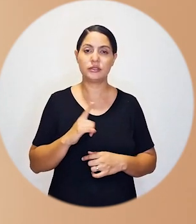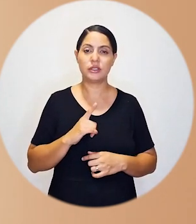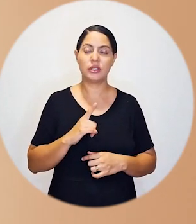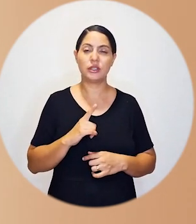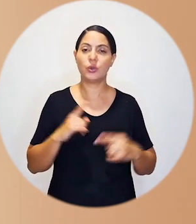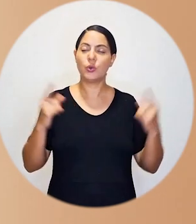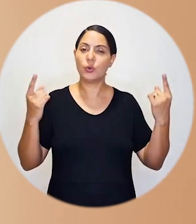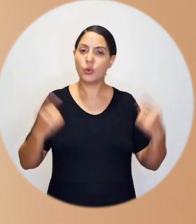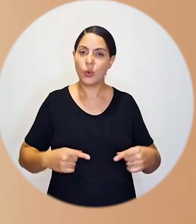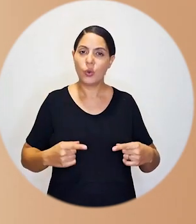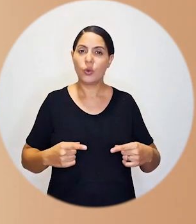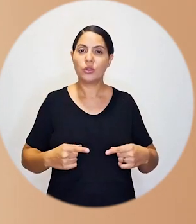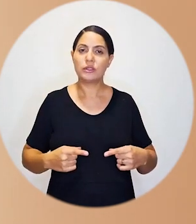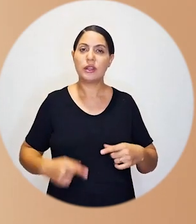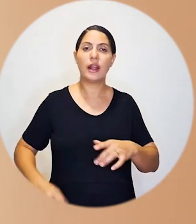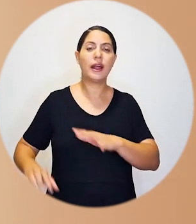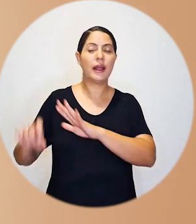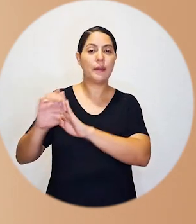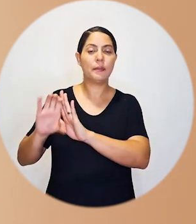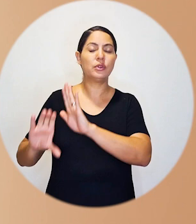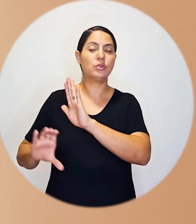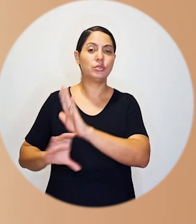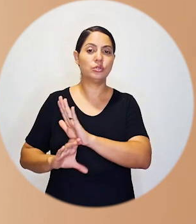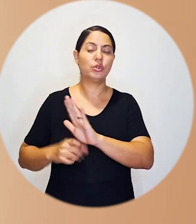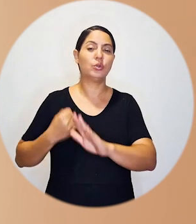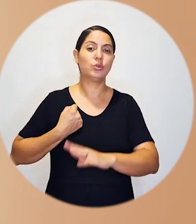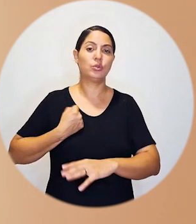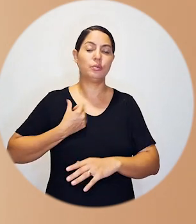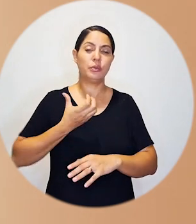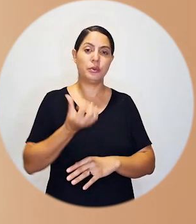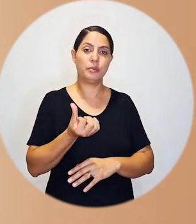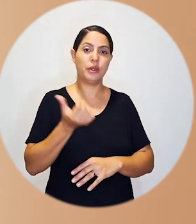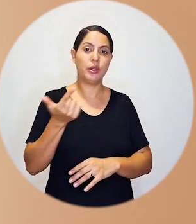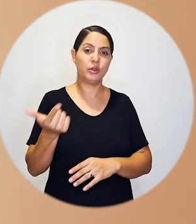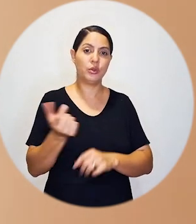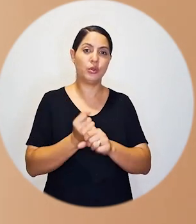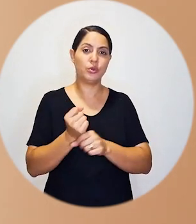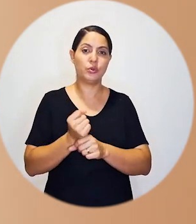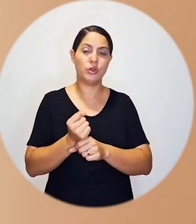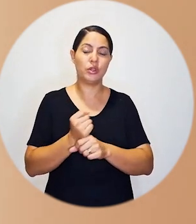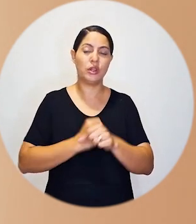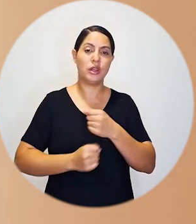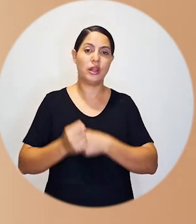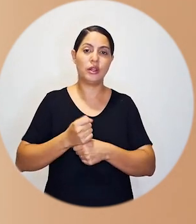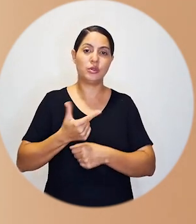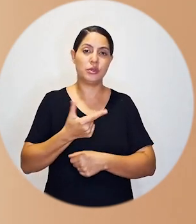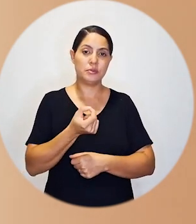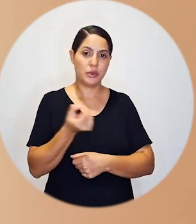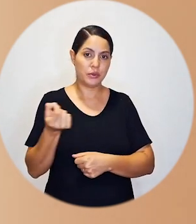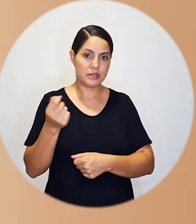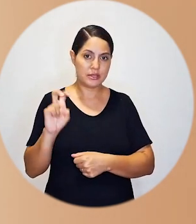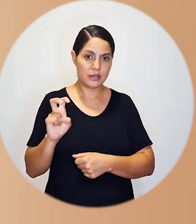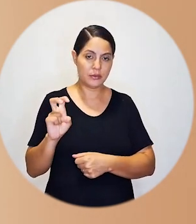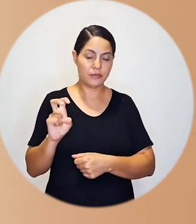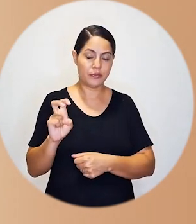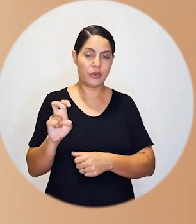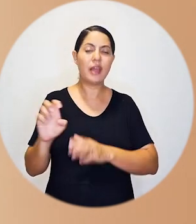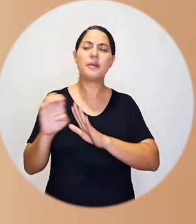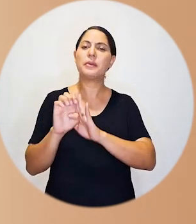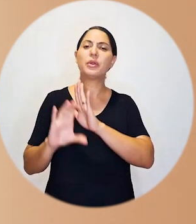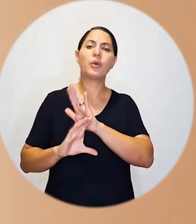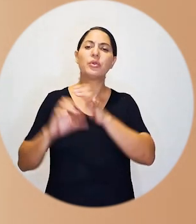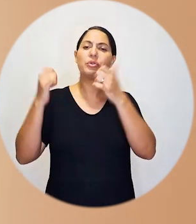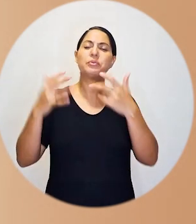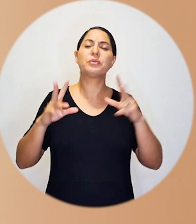a afronta à emenda constitucional número 62 de 2005, que estabelecia que os